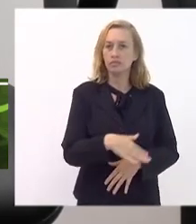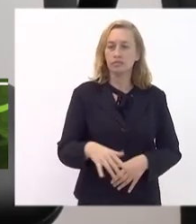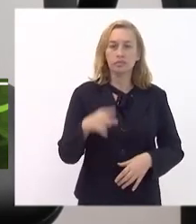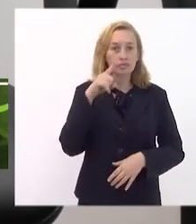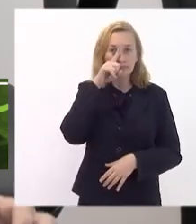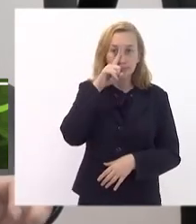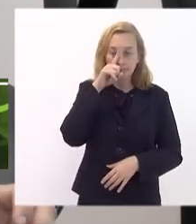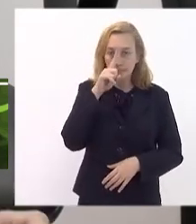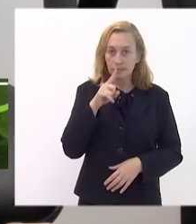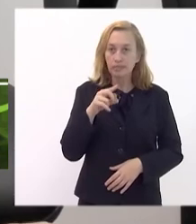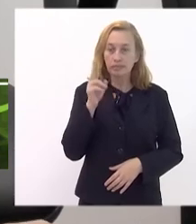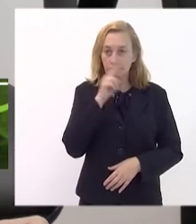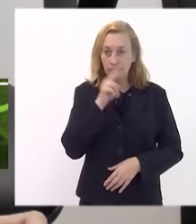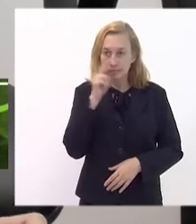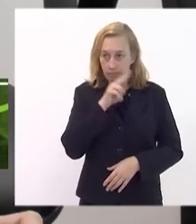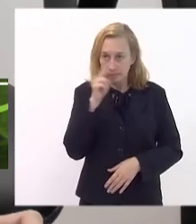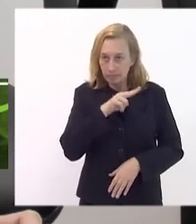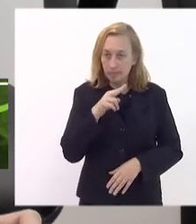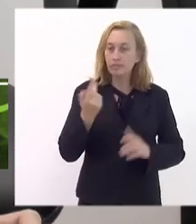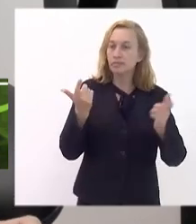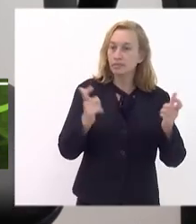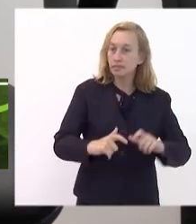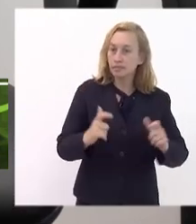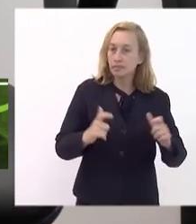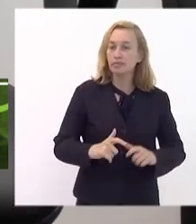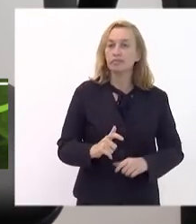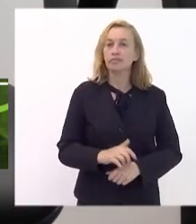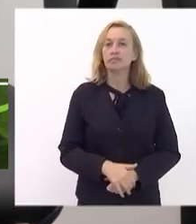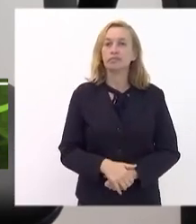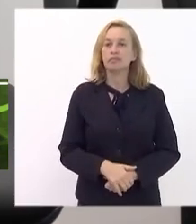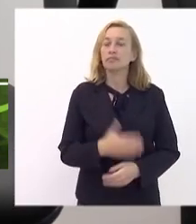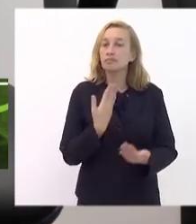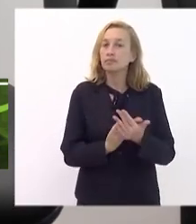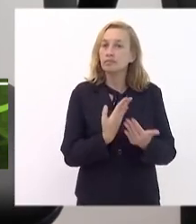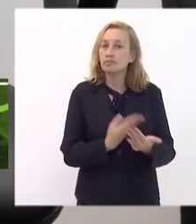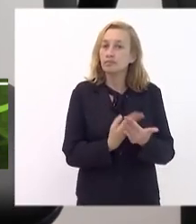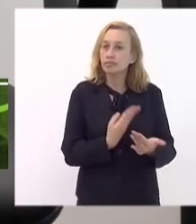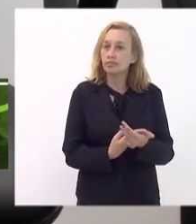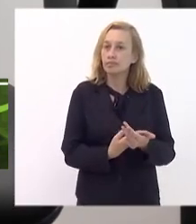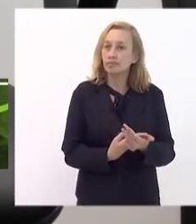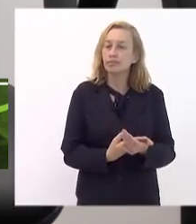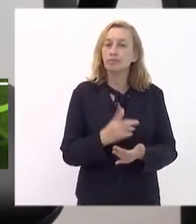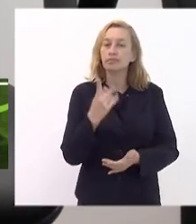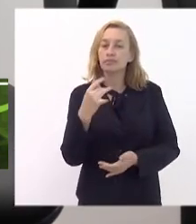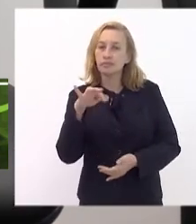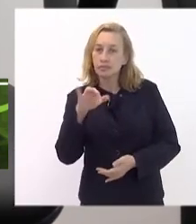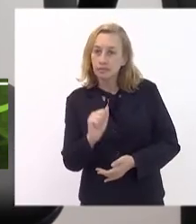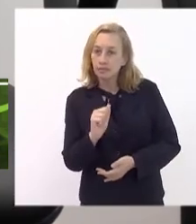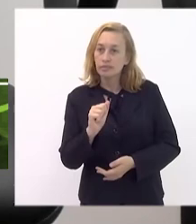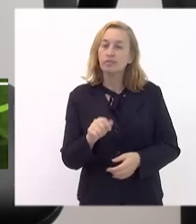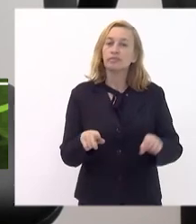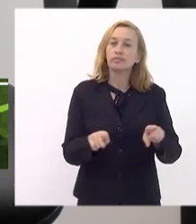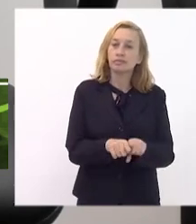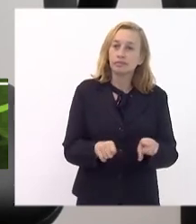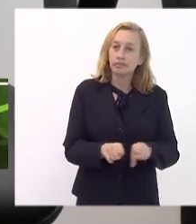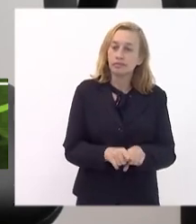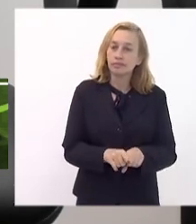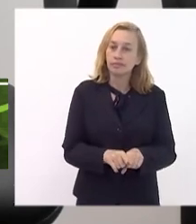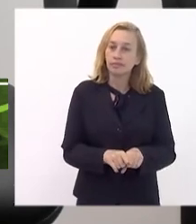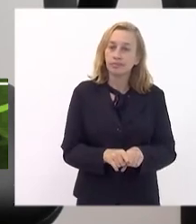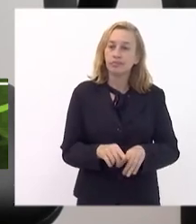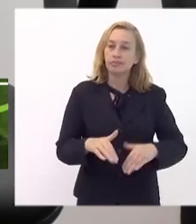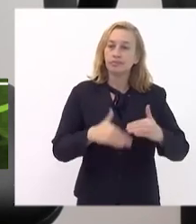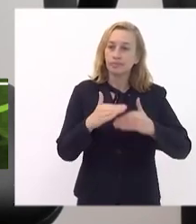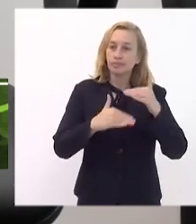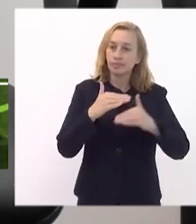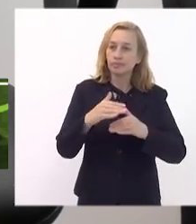emergências, na questão de estudos sobre questões hídricas e na parte de